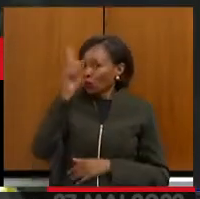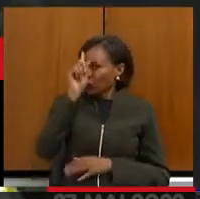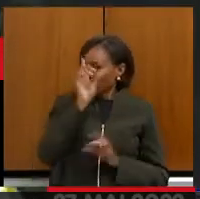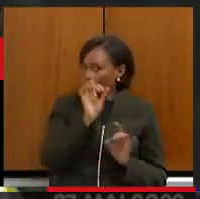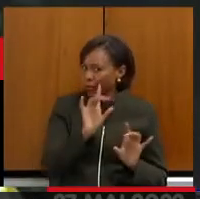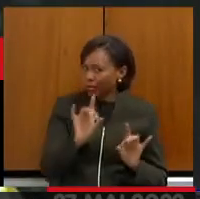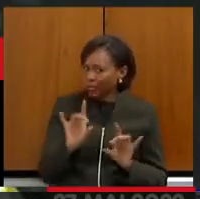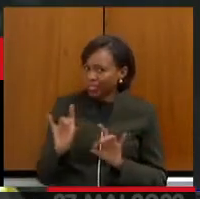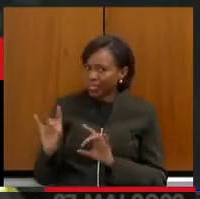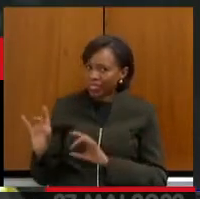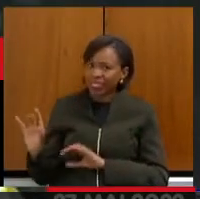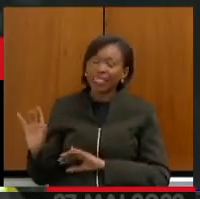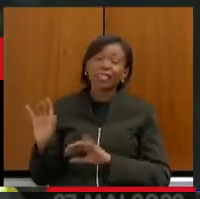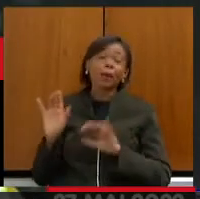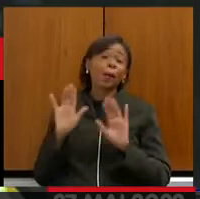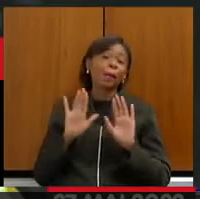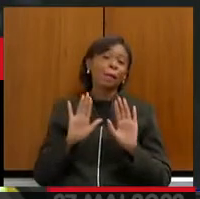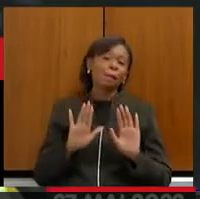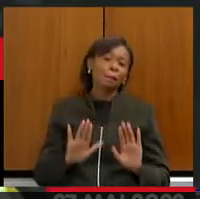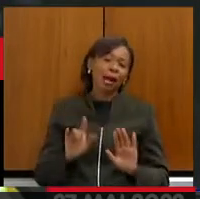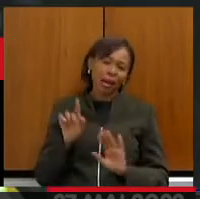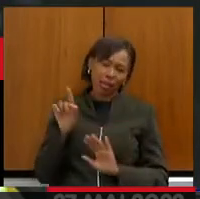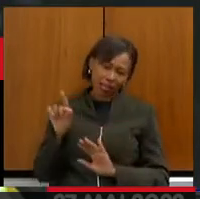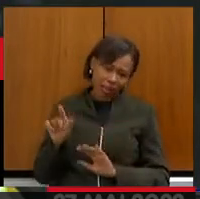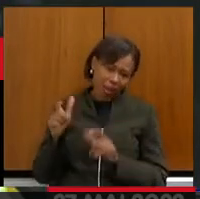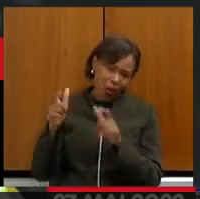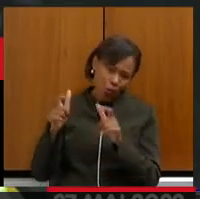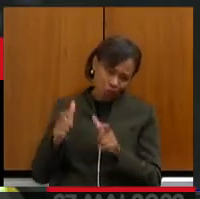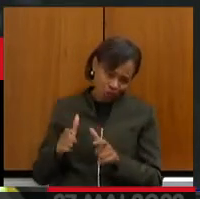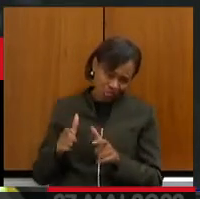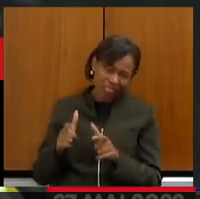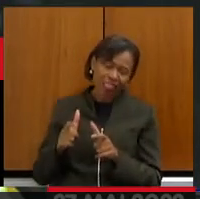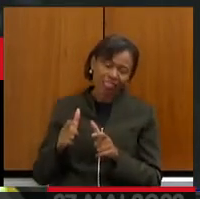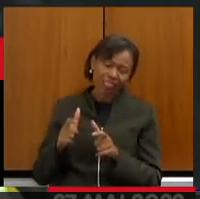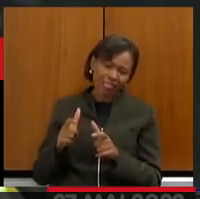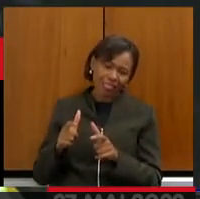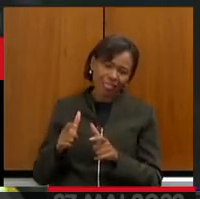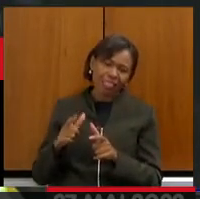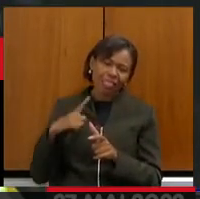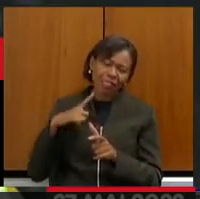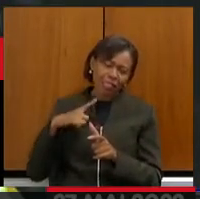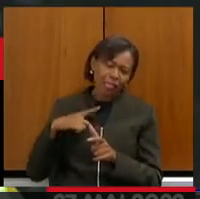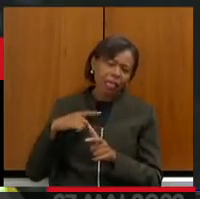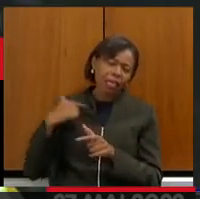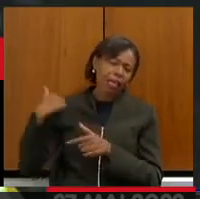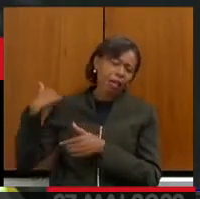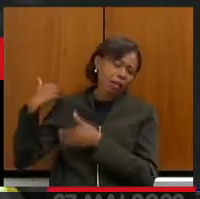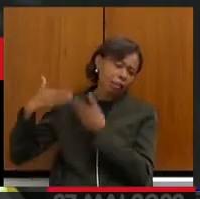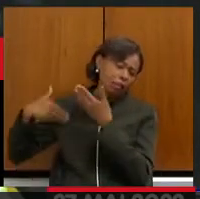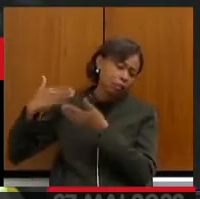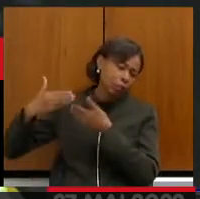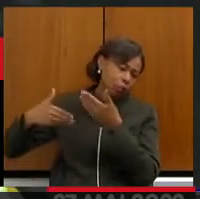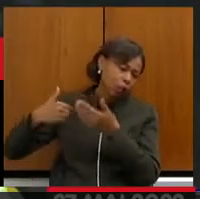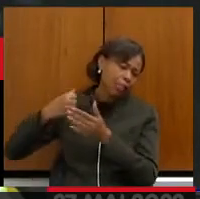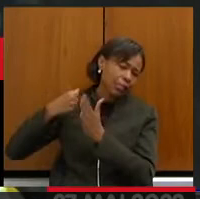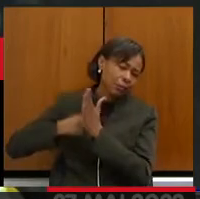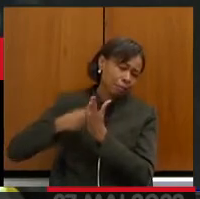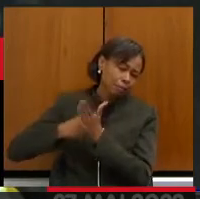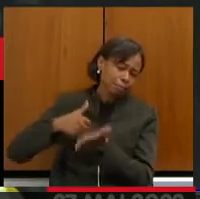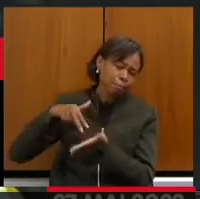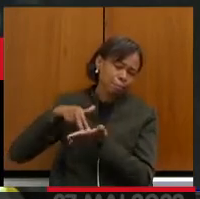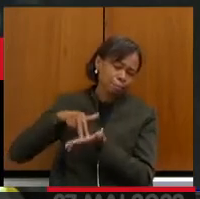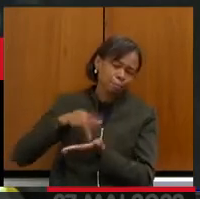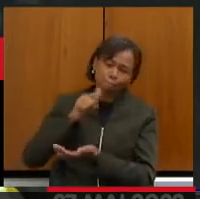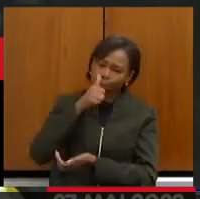mas acamares tem uma história de resiliência e luta não território da mineração no